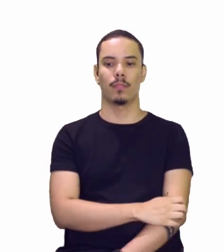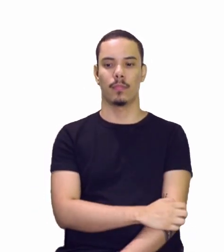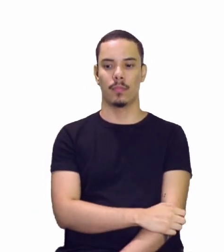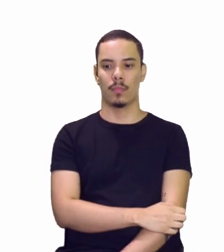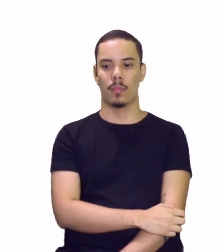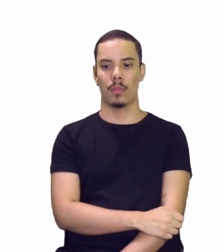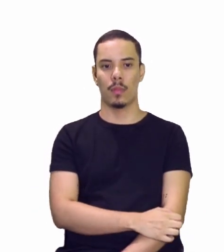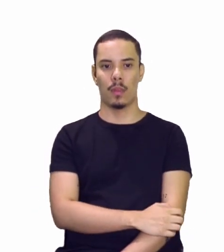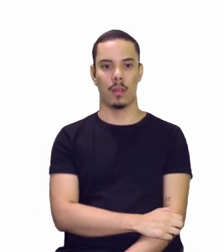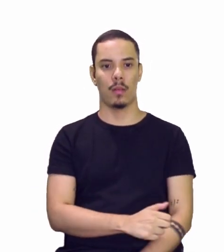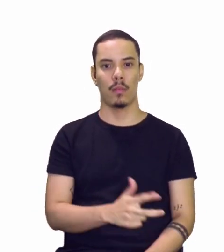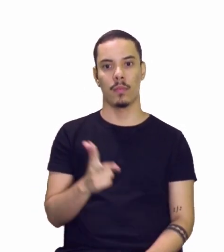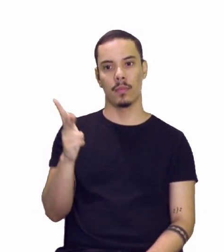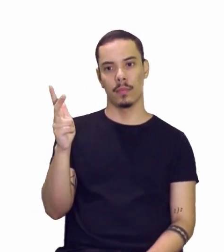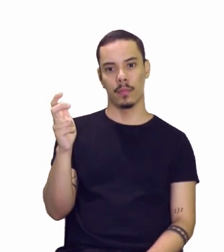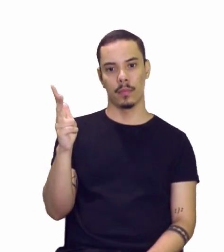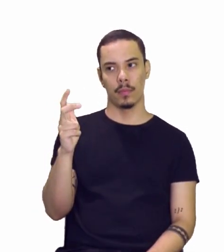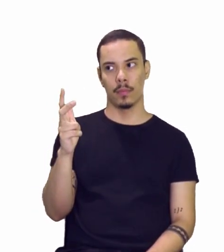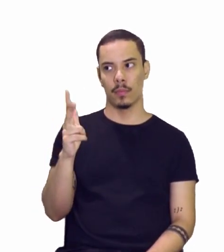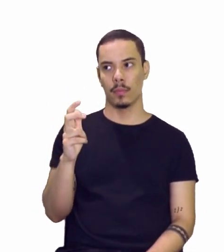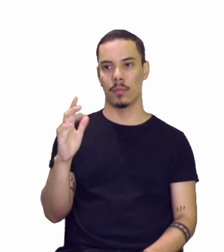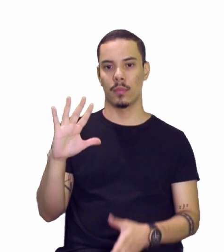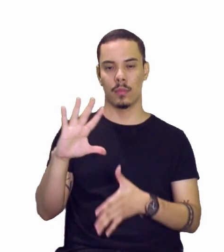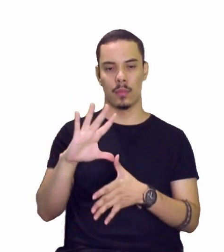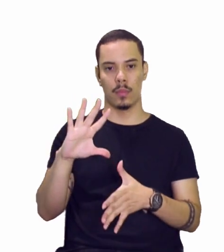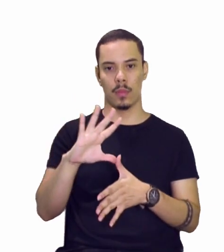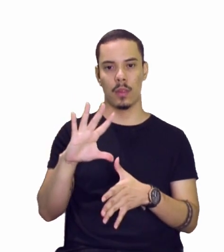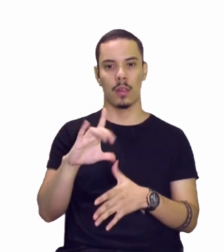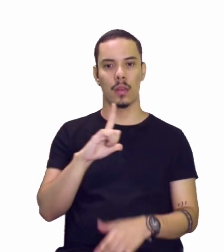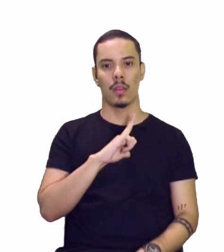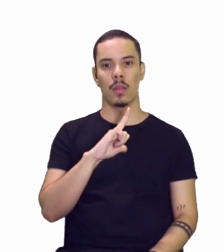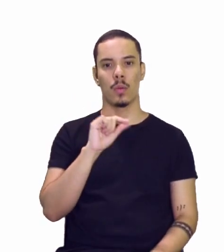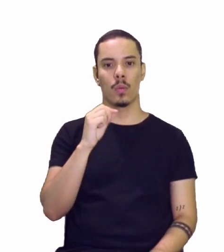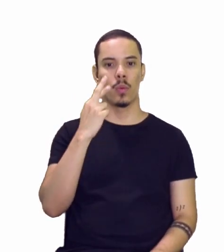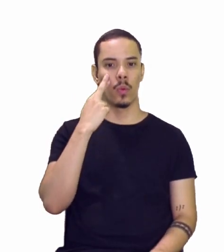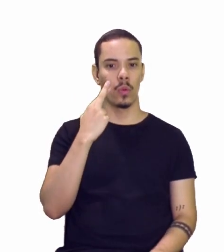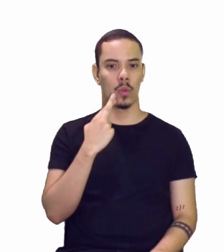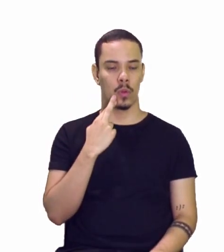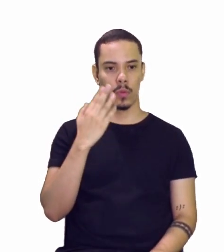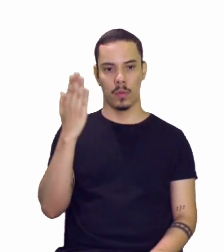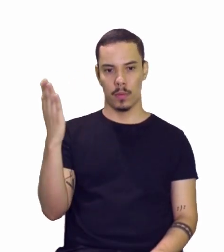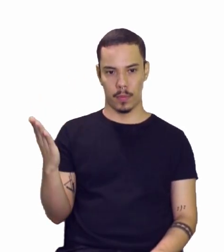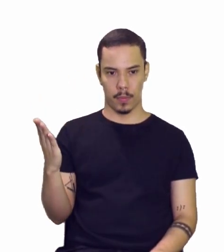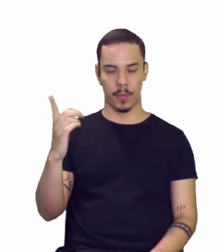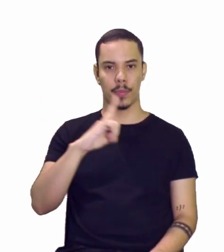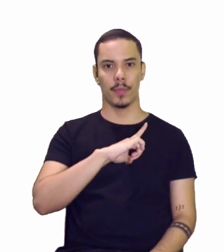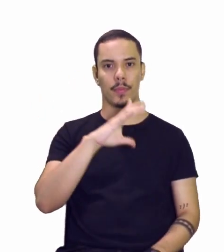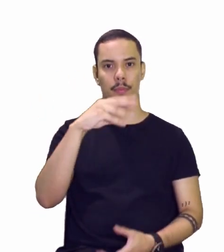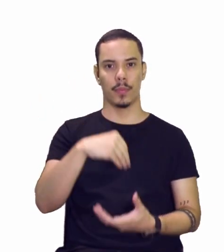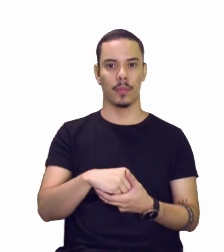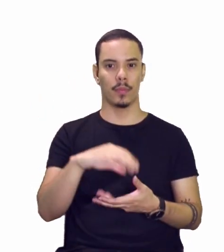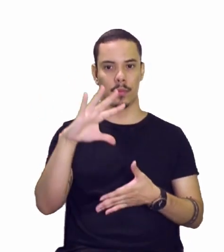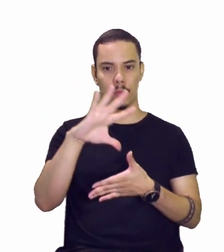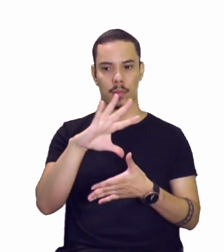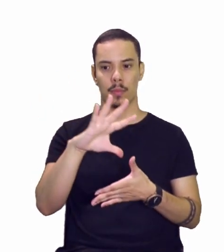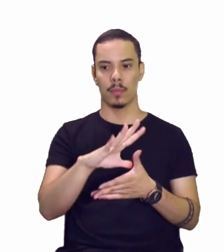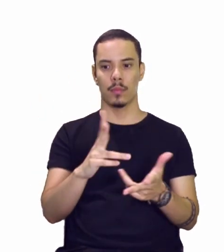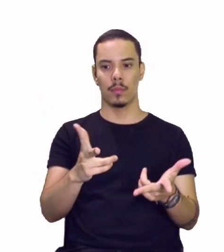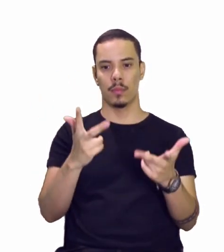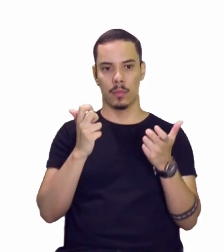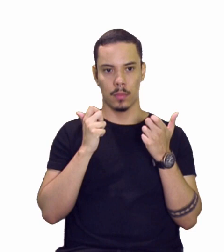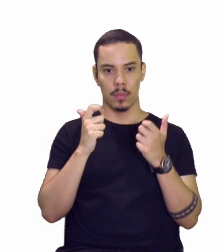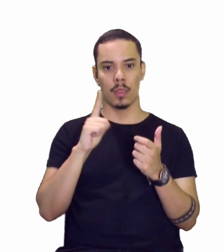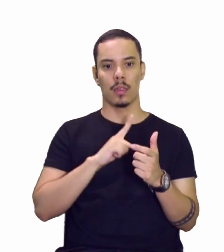perceber no mapa aí, ó, Rondônia, dentro de uma situação geográfica. E nesse mapa, você pode perceber que você